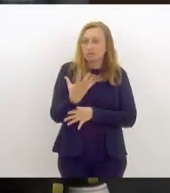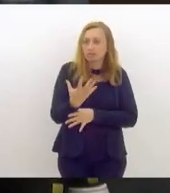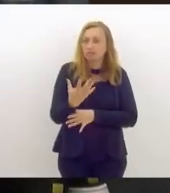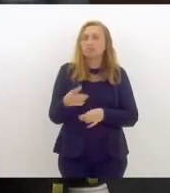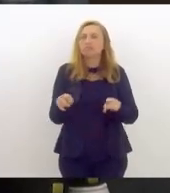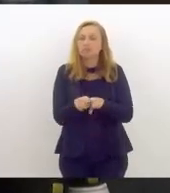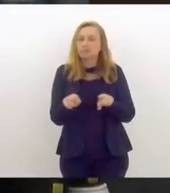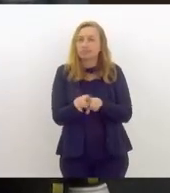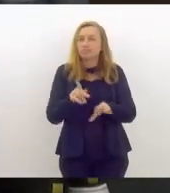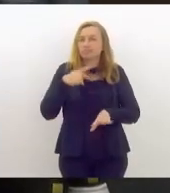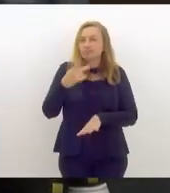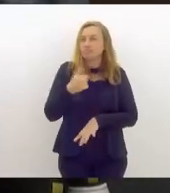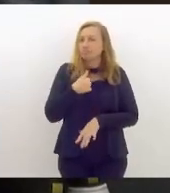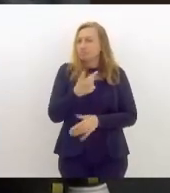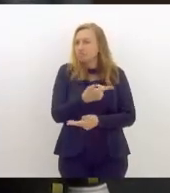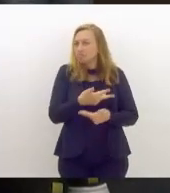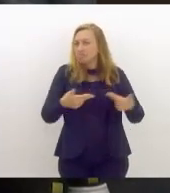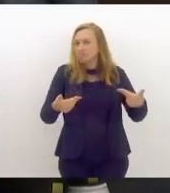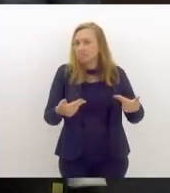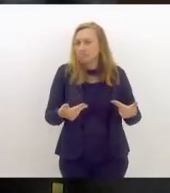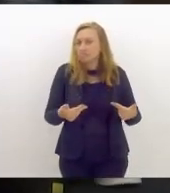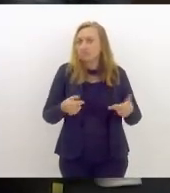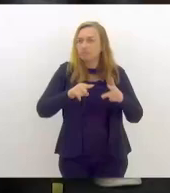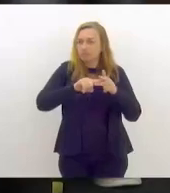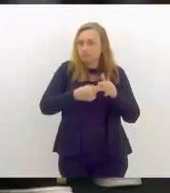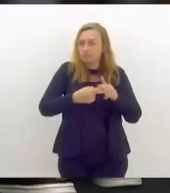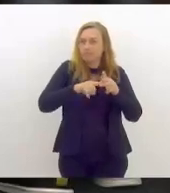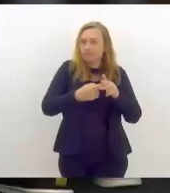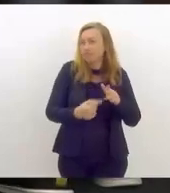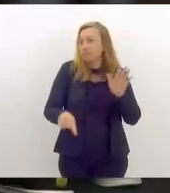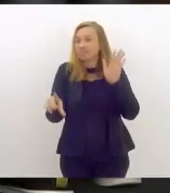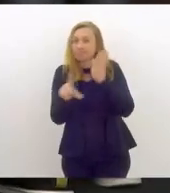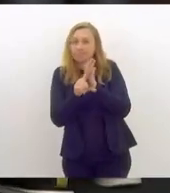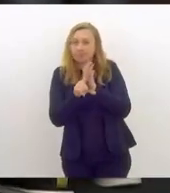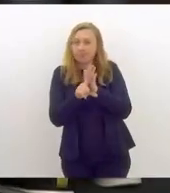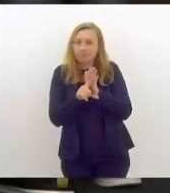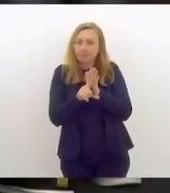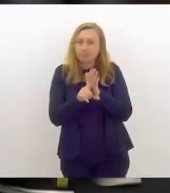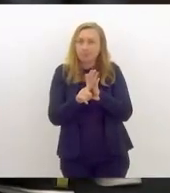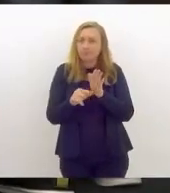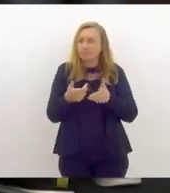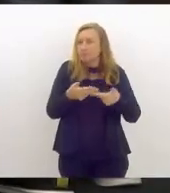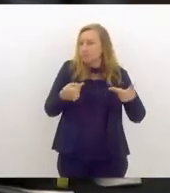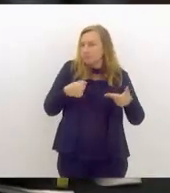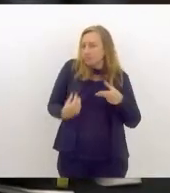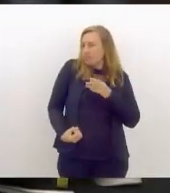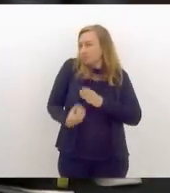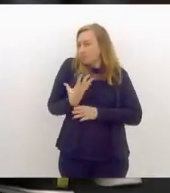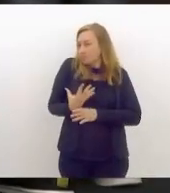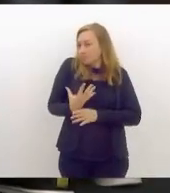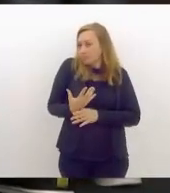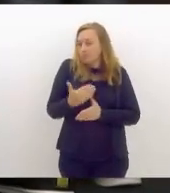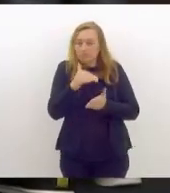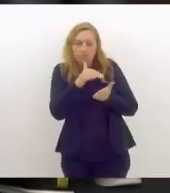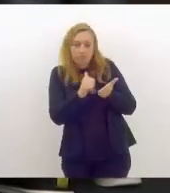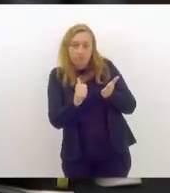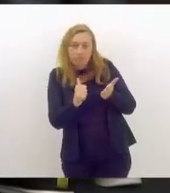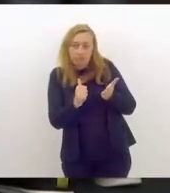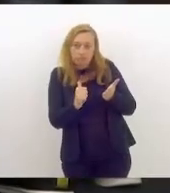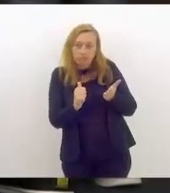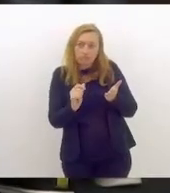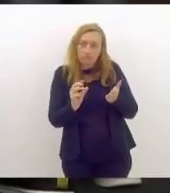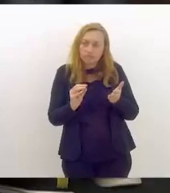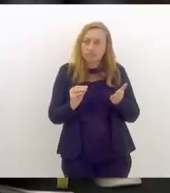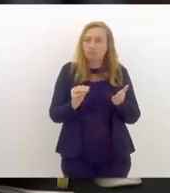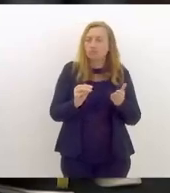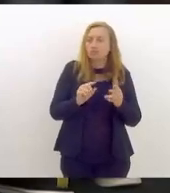também falou. Eu várias vezes modifiquei por lei parques que eu mesmo criei, tirando um pedaço, botando um outro.